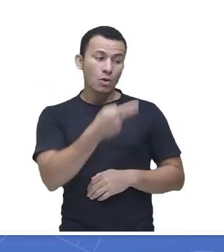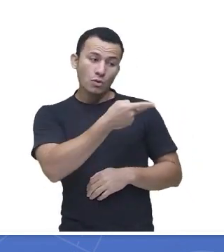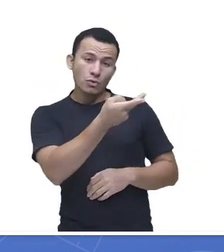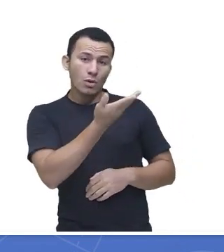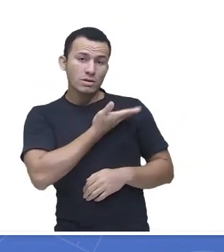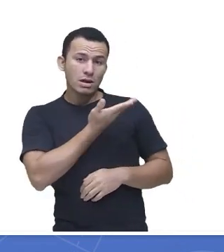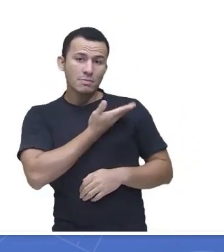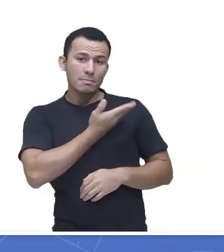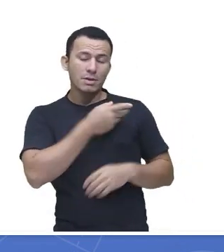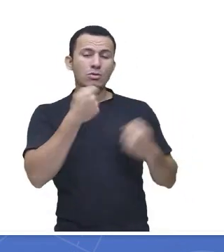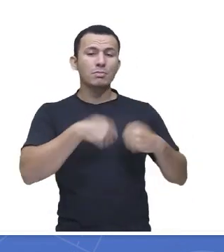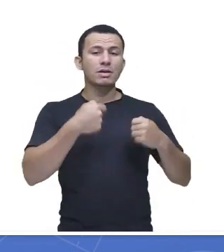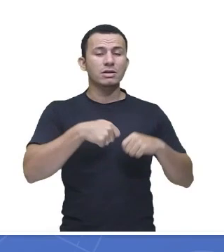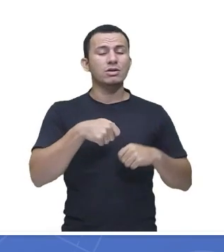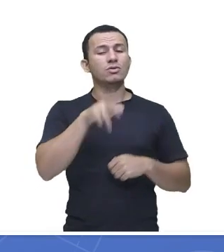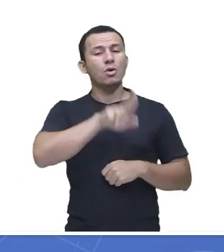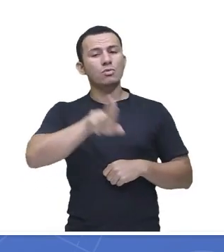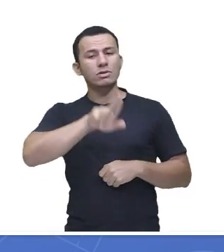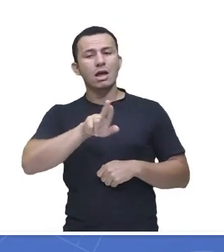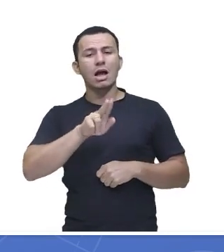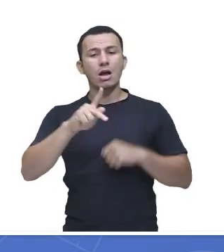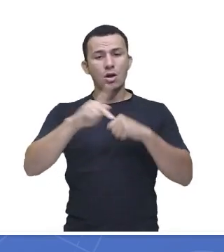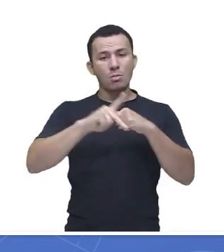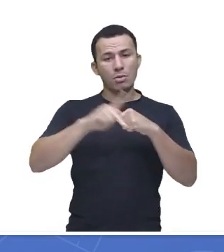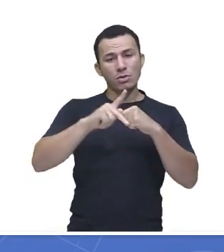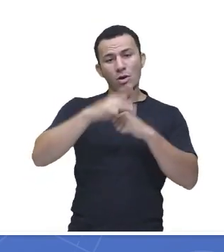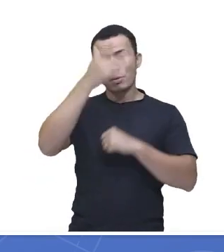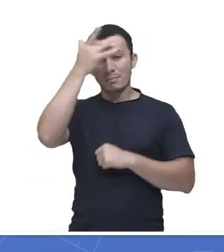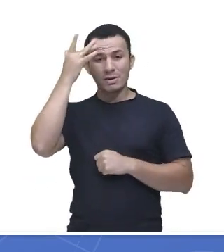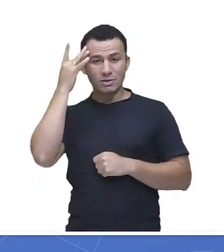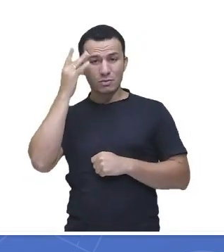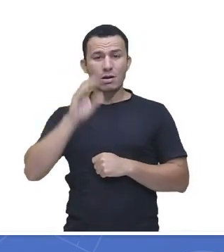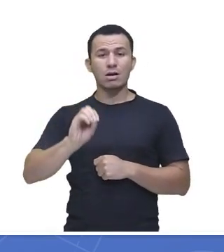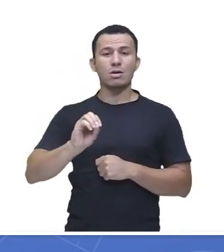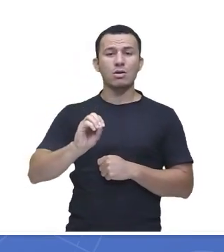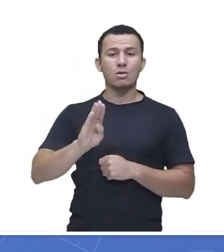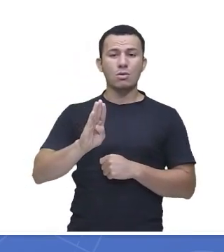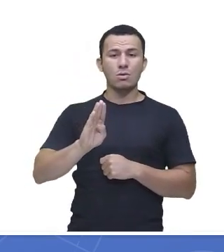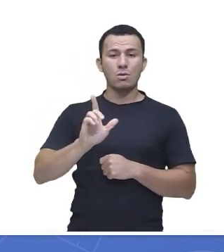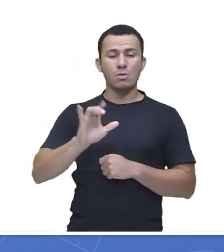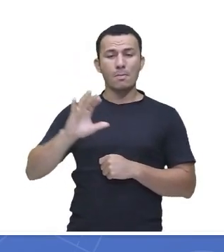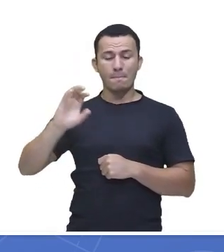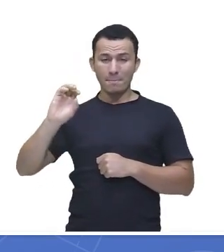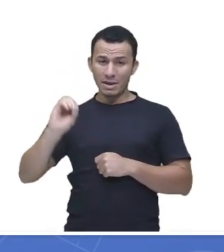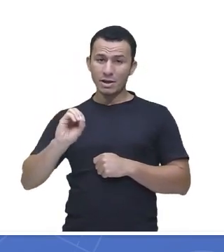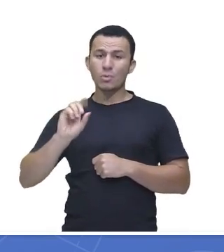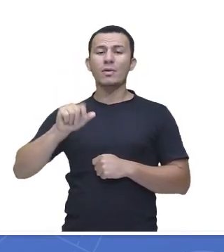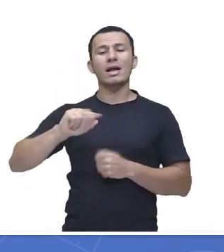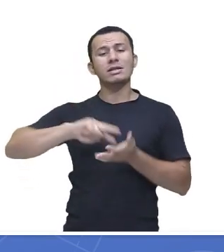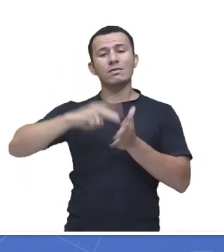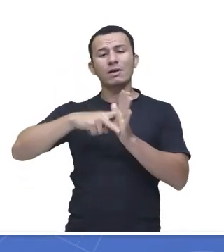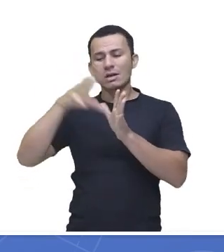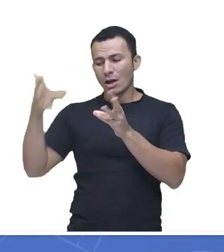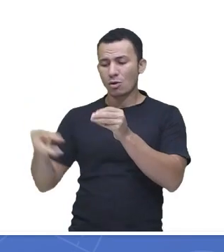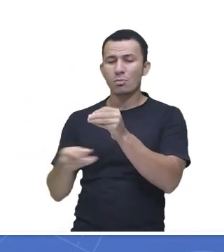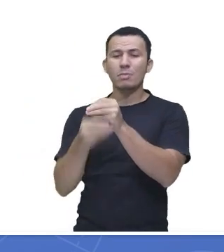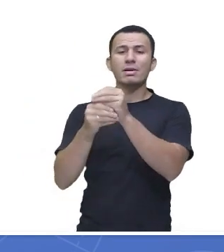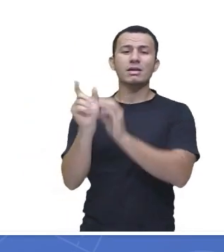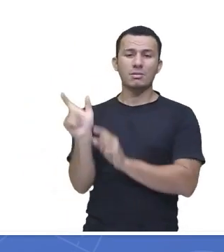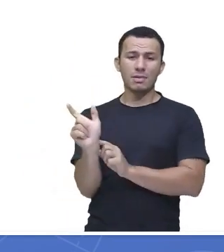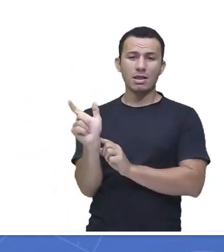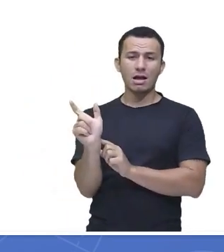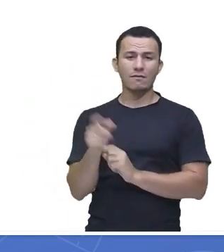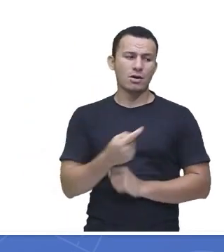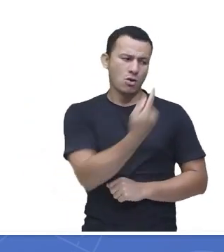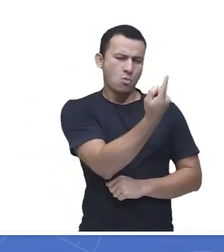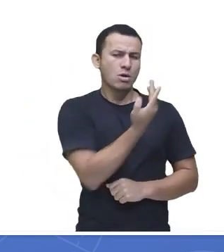amigos deveriam utilizar pronome pessoal oblíquo naquela função ali de complemento. Um utilizou e o